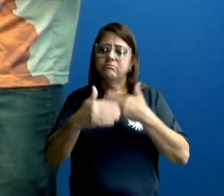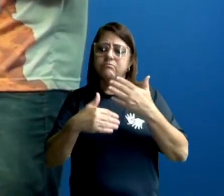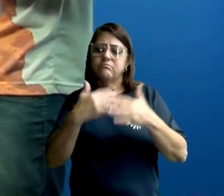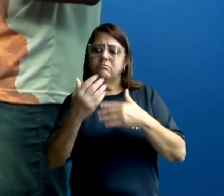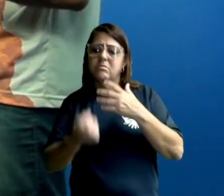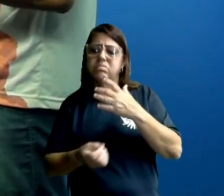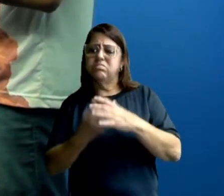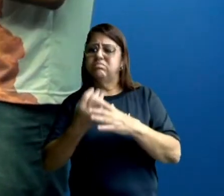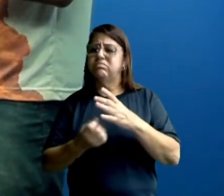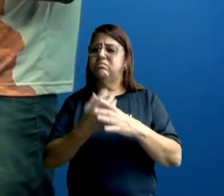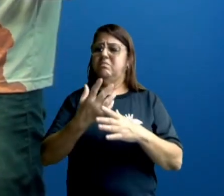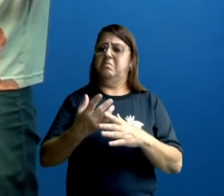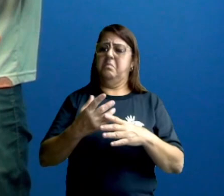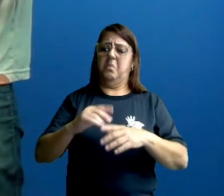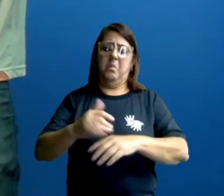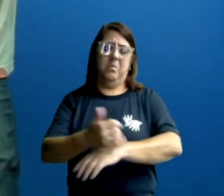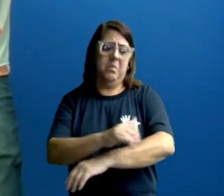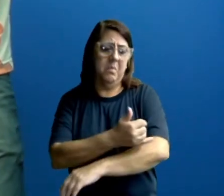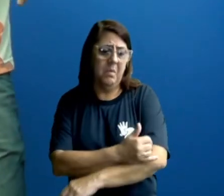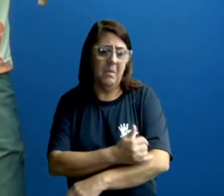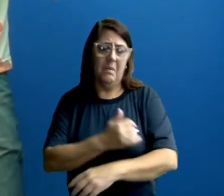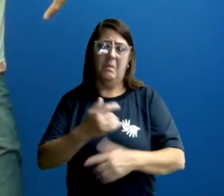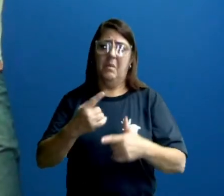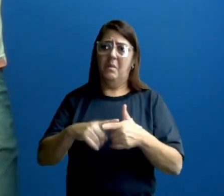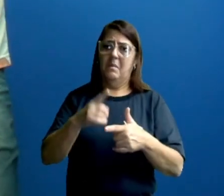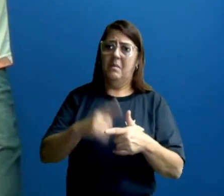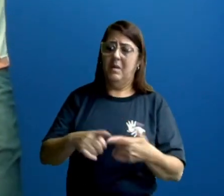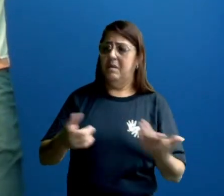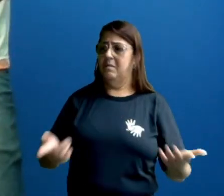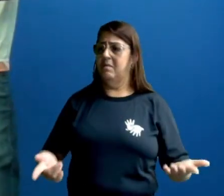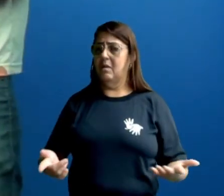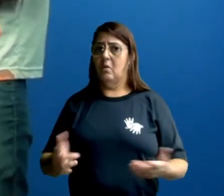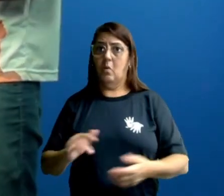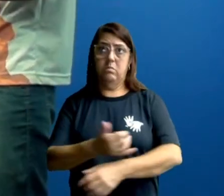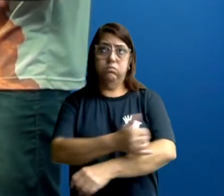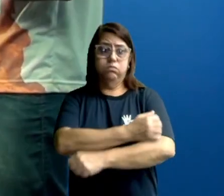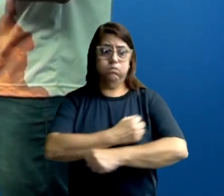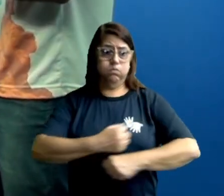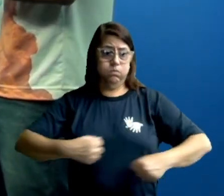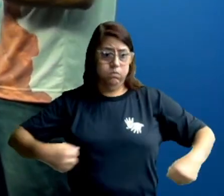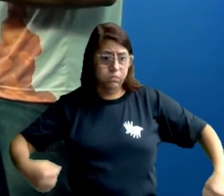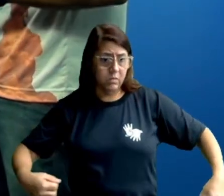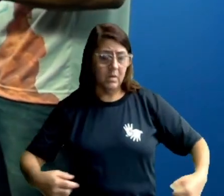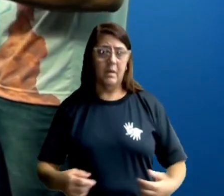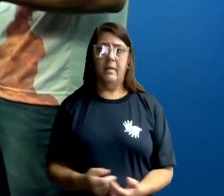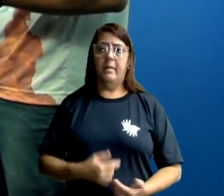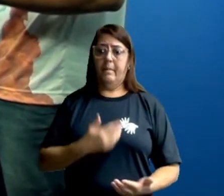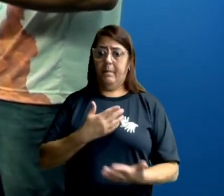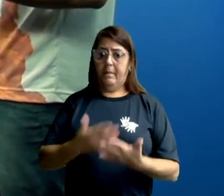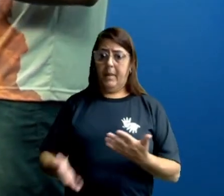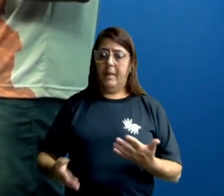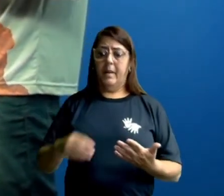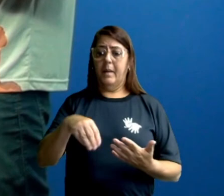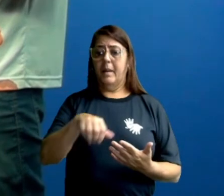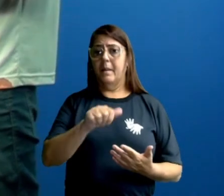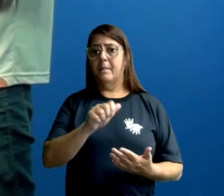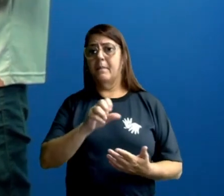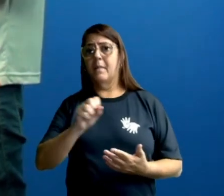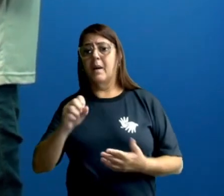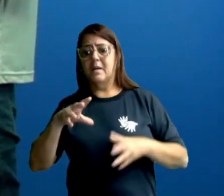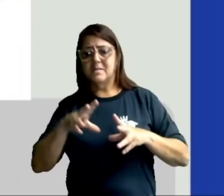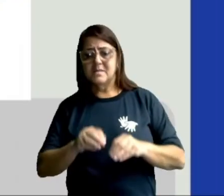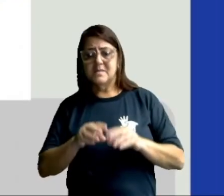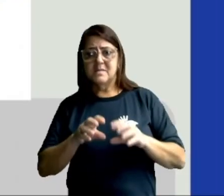nossa vida, como a obesidade, né, que é um excesso de peso, perda da massa muscular,